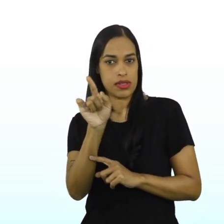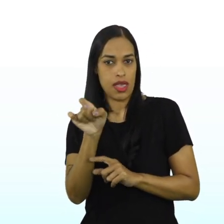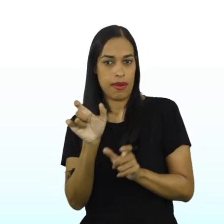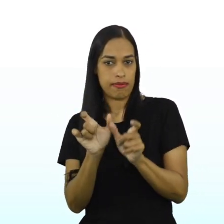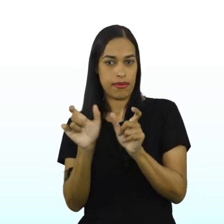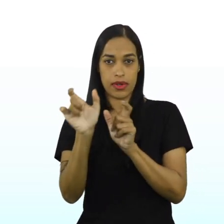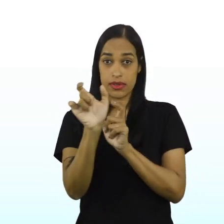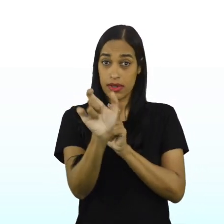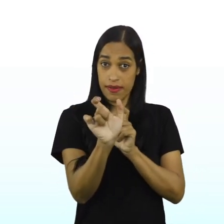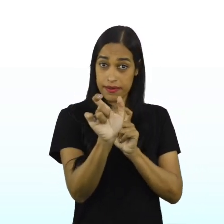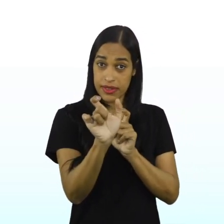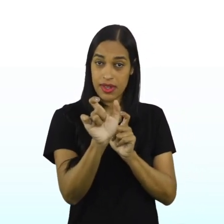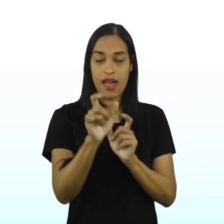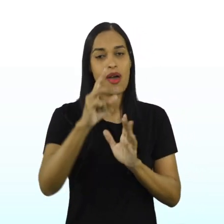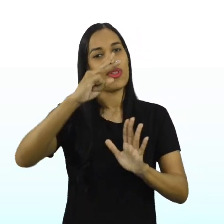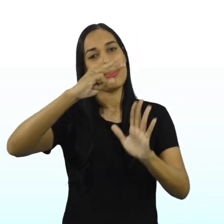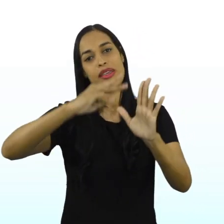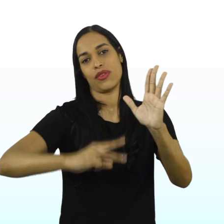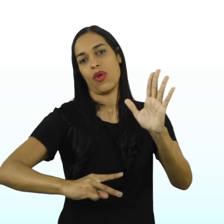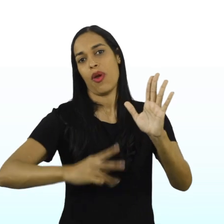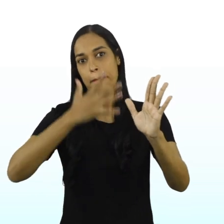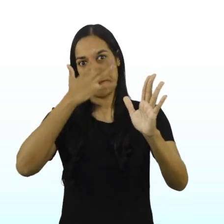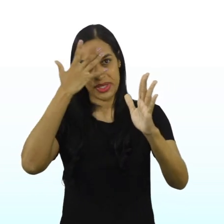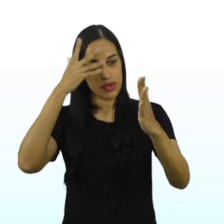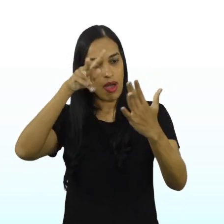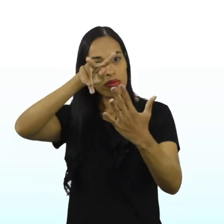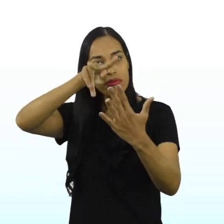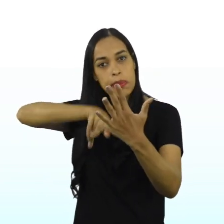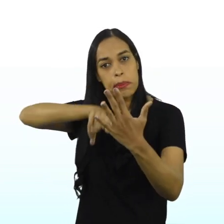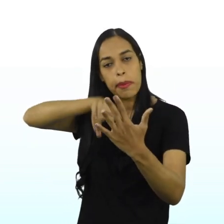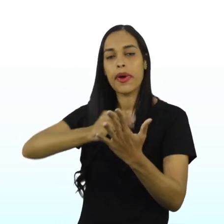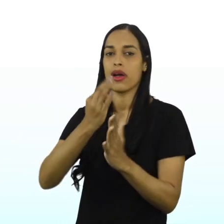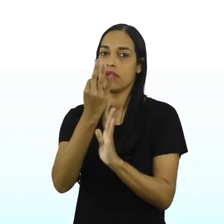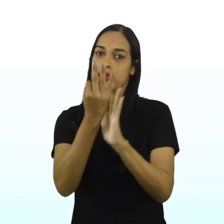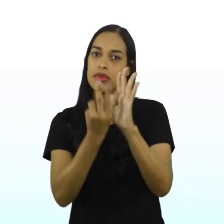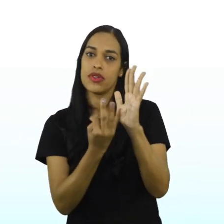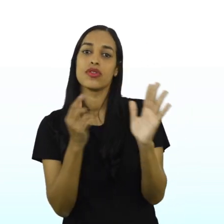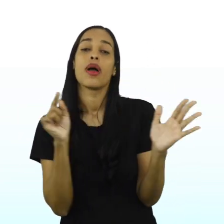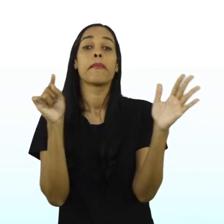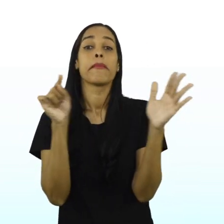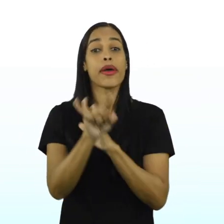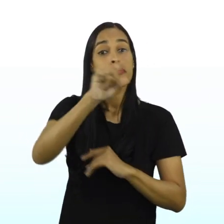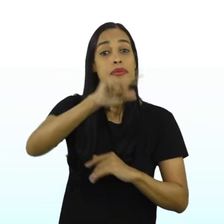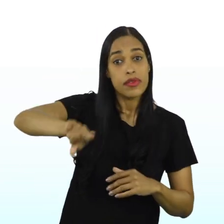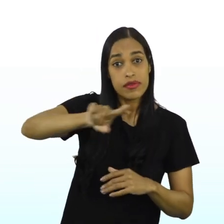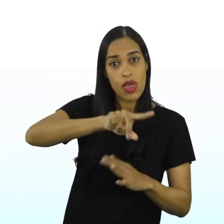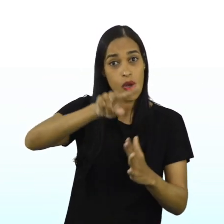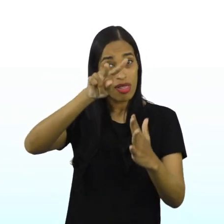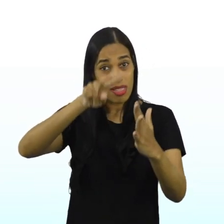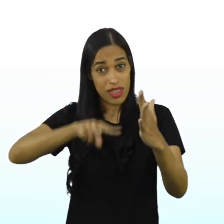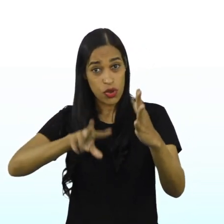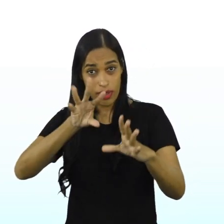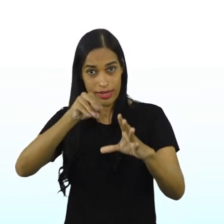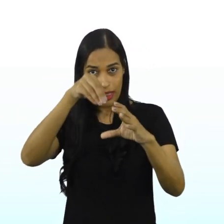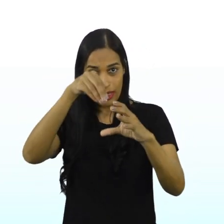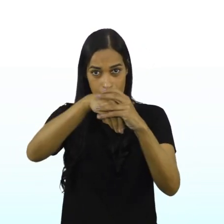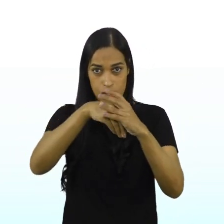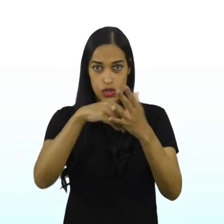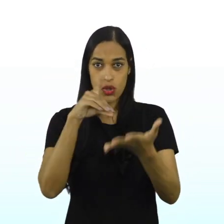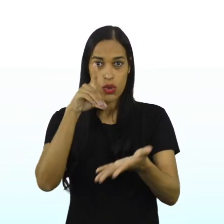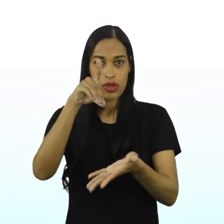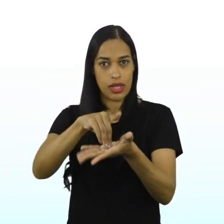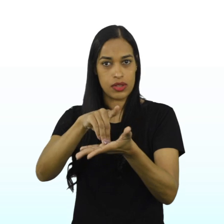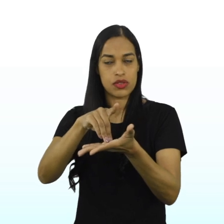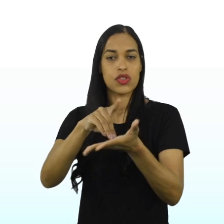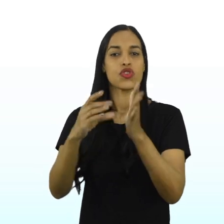ele está se referindo ao leitor. Aí eu pergunto, fera, o leitor, ele está dentro do texto ou